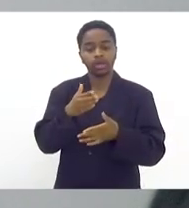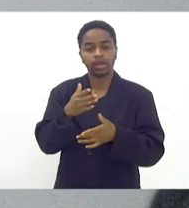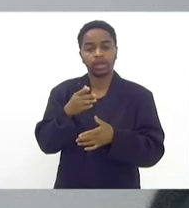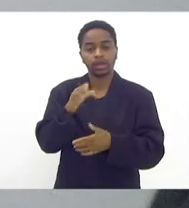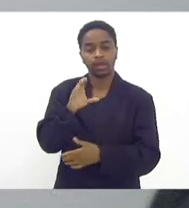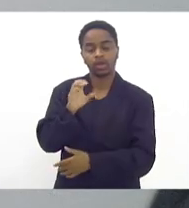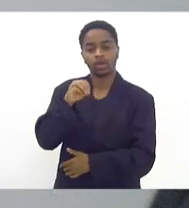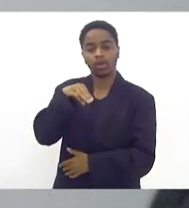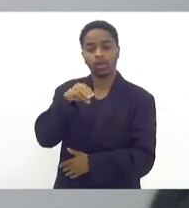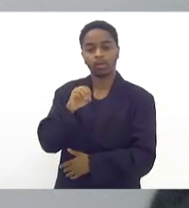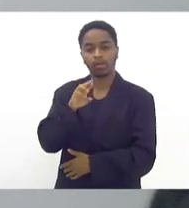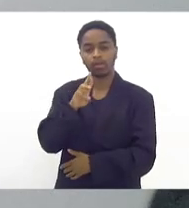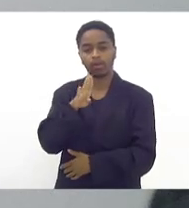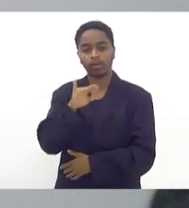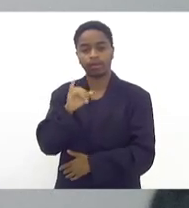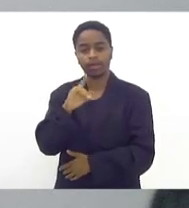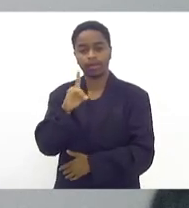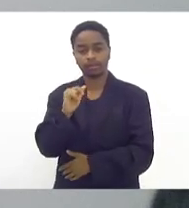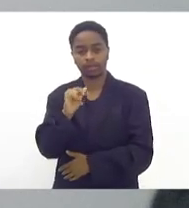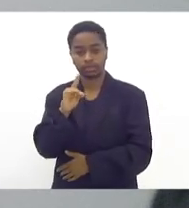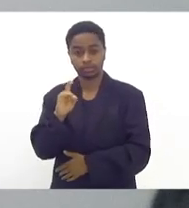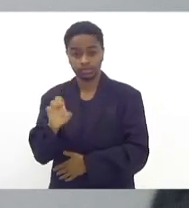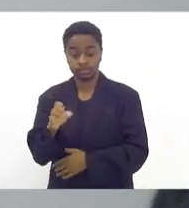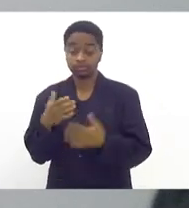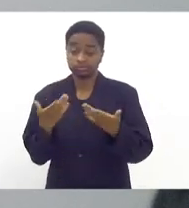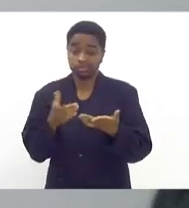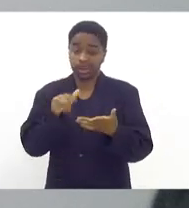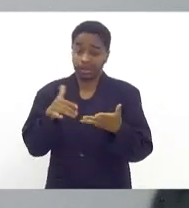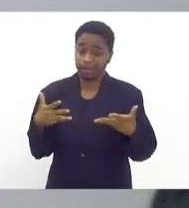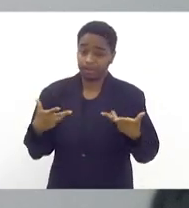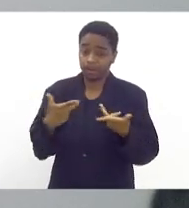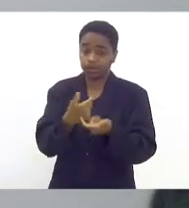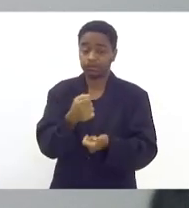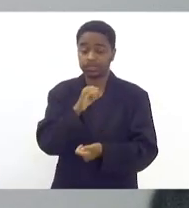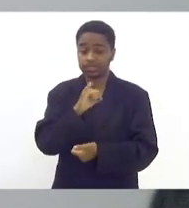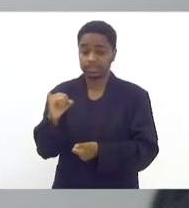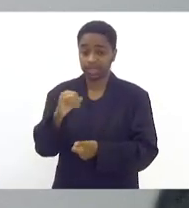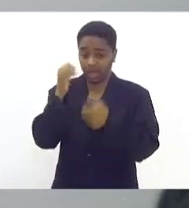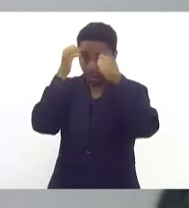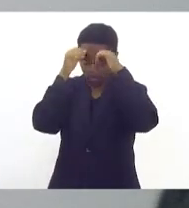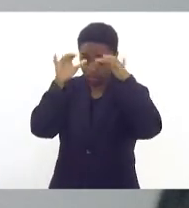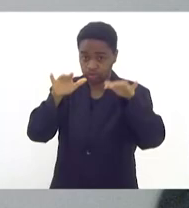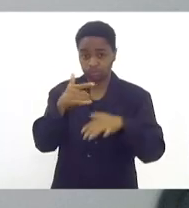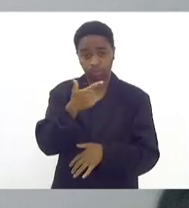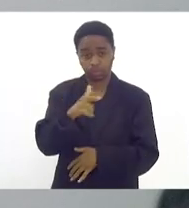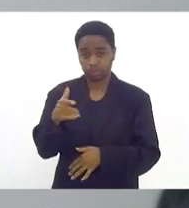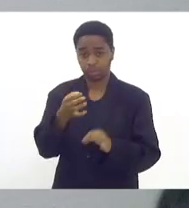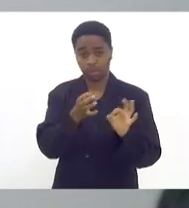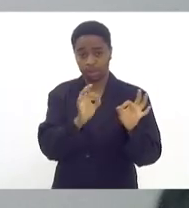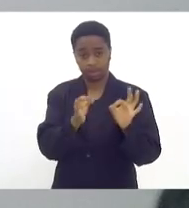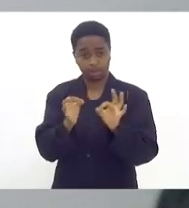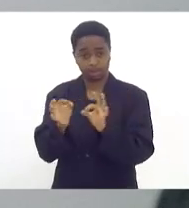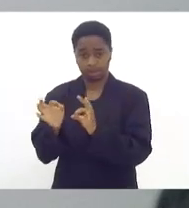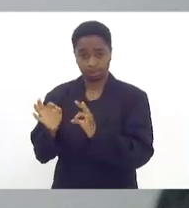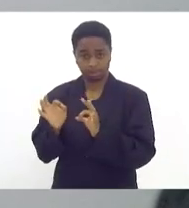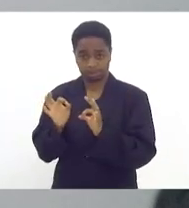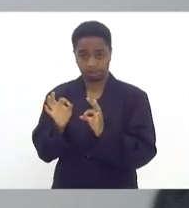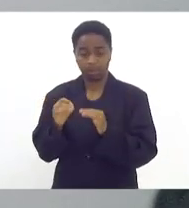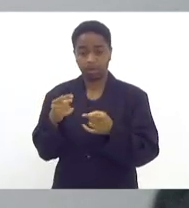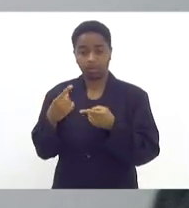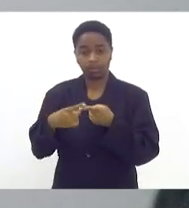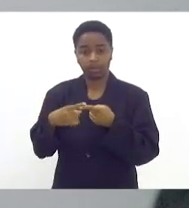né se o autismo não trouxesse tamanhas comorbidades não é que